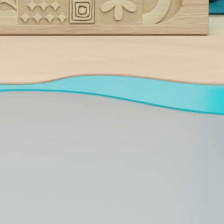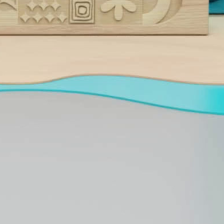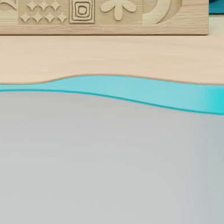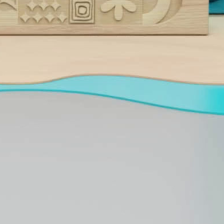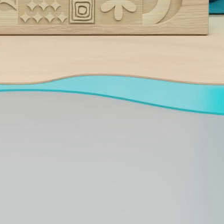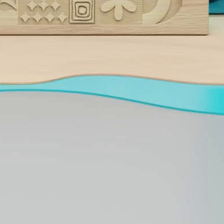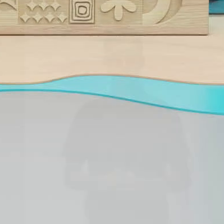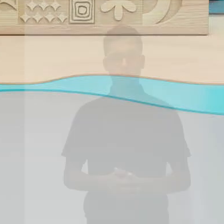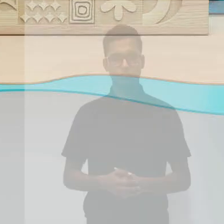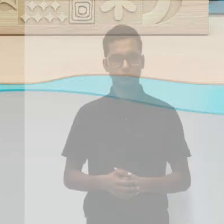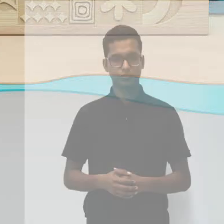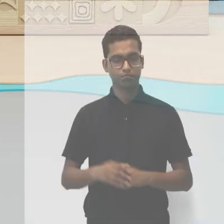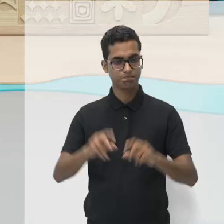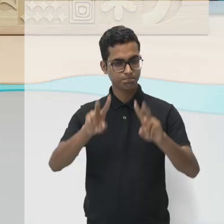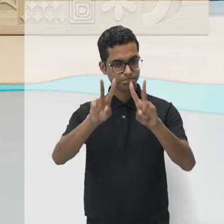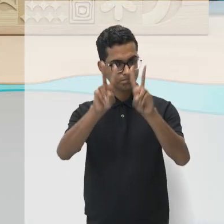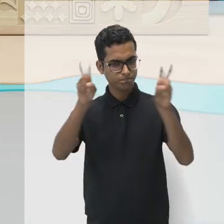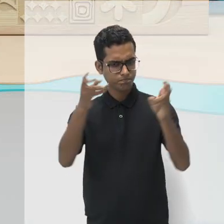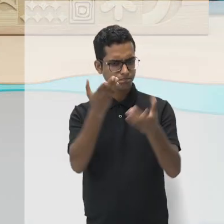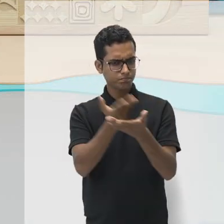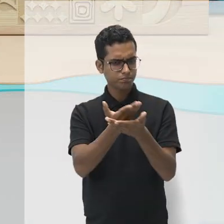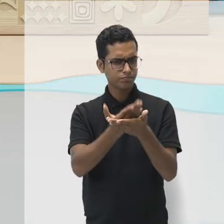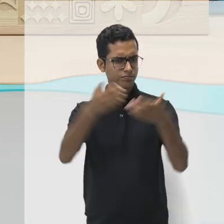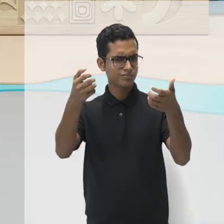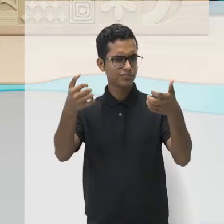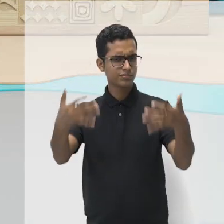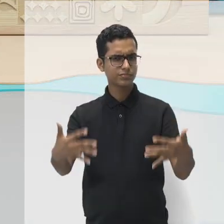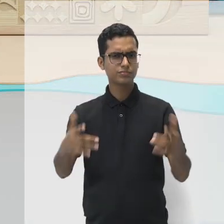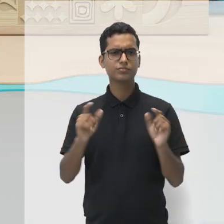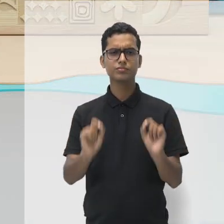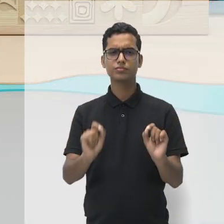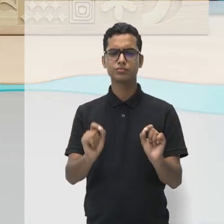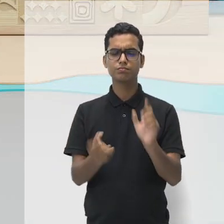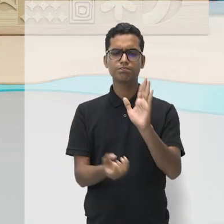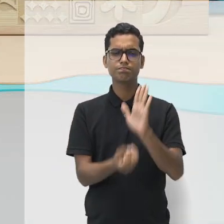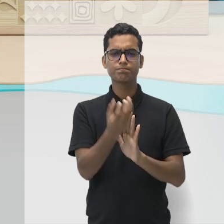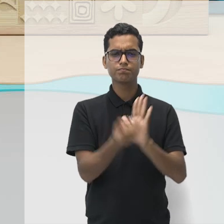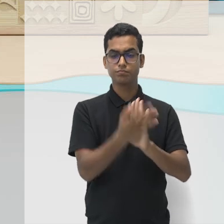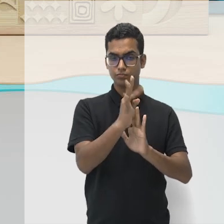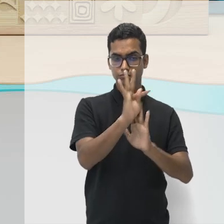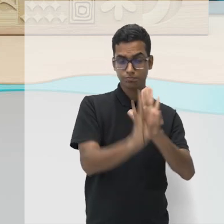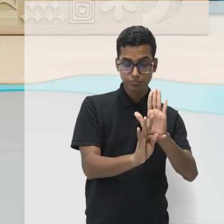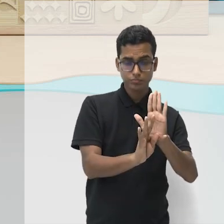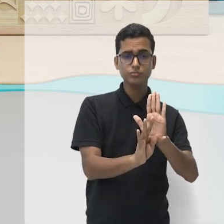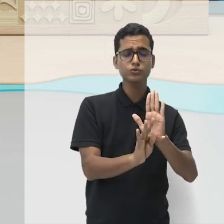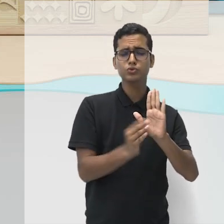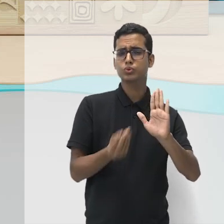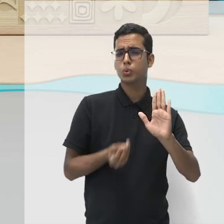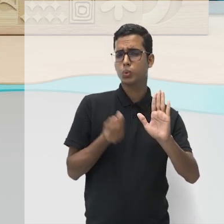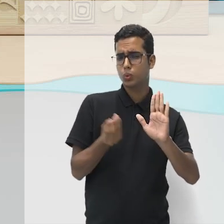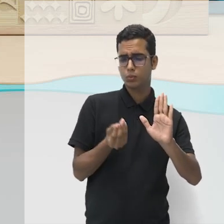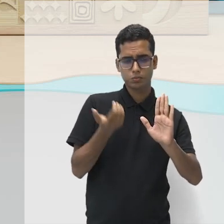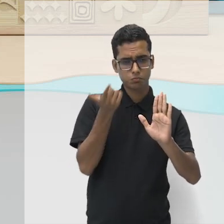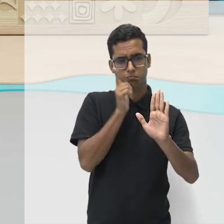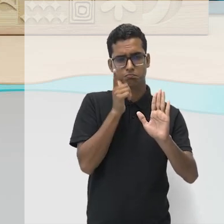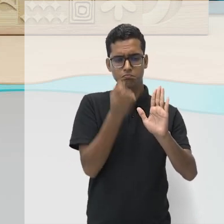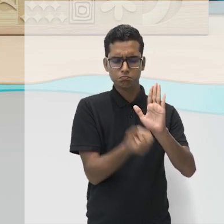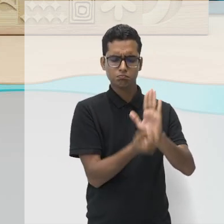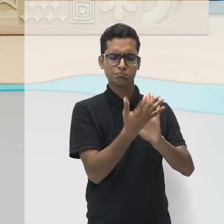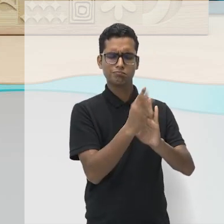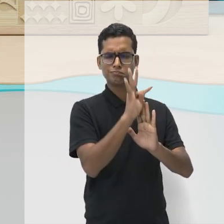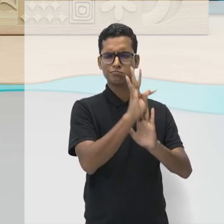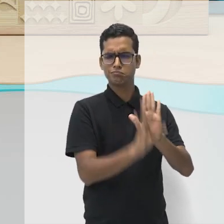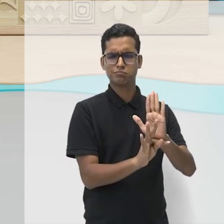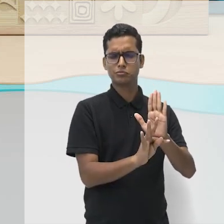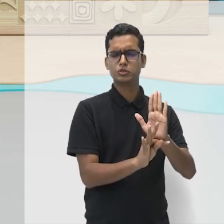Então, o tema da nossa aula de hoje vai tratar aí sobre, dentre outras coisas, uma produção de texto, né? Como que nós fazemos aí, então, uma